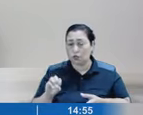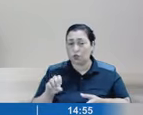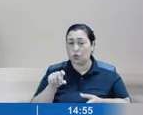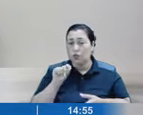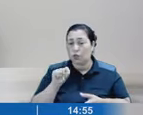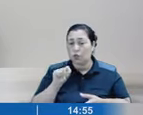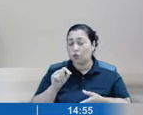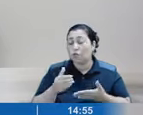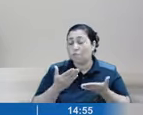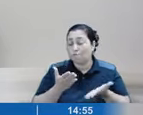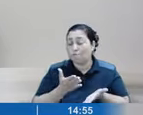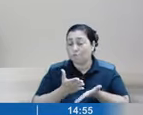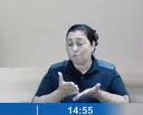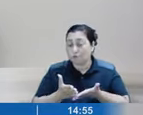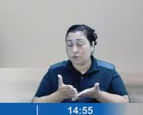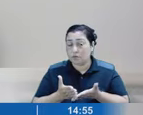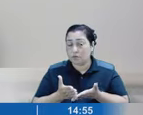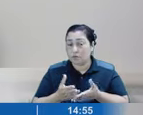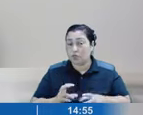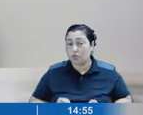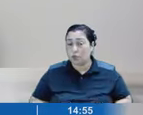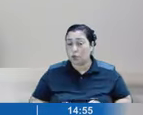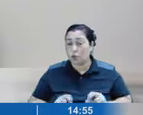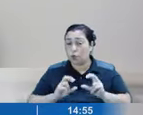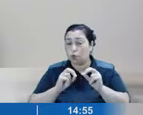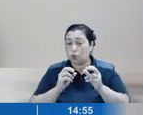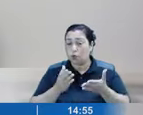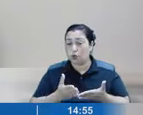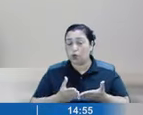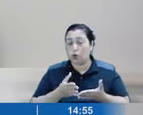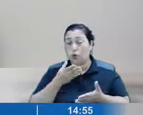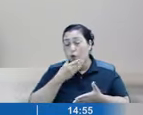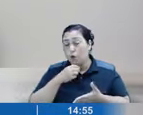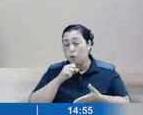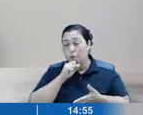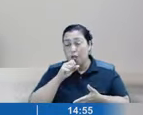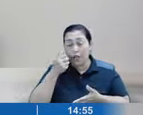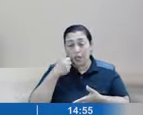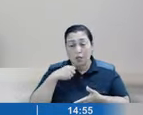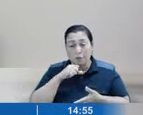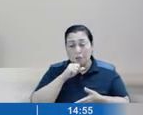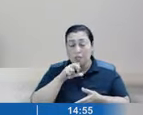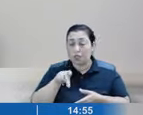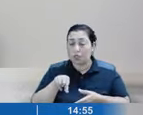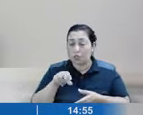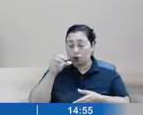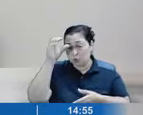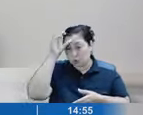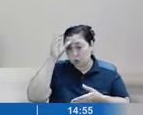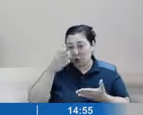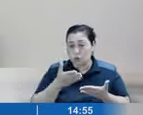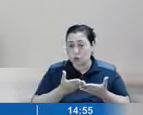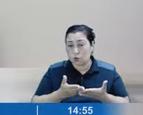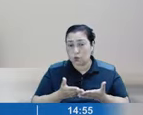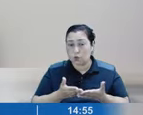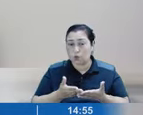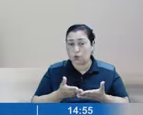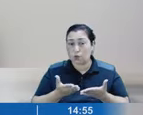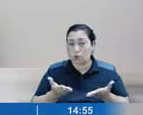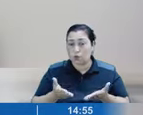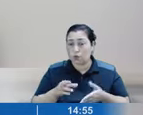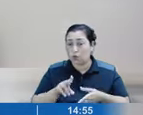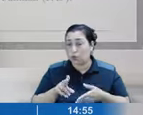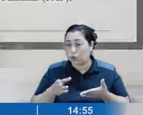É o pai, é a mãe, é os irmãos. O avô, a avó, o tio, não são considerados parentes de primeiro